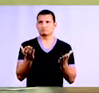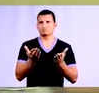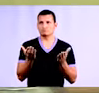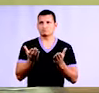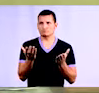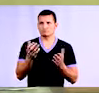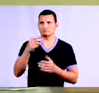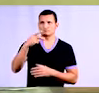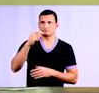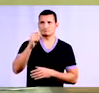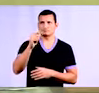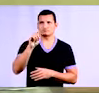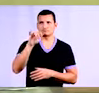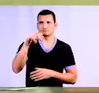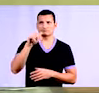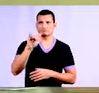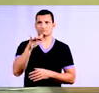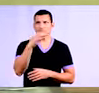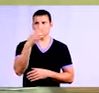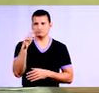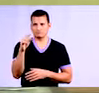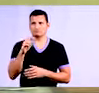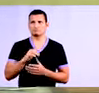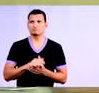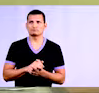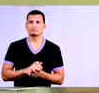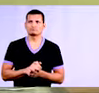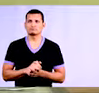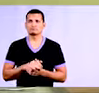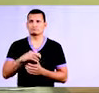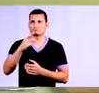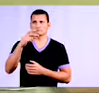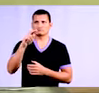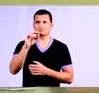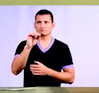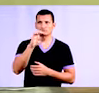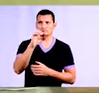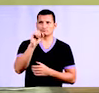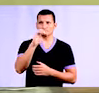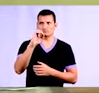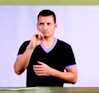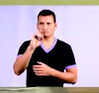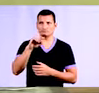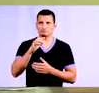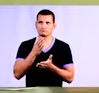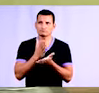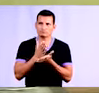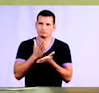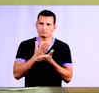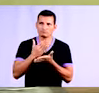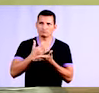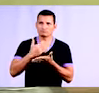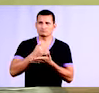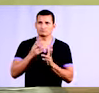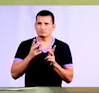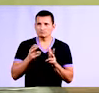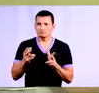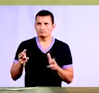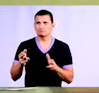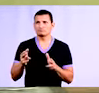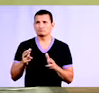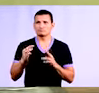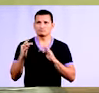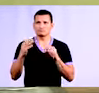a paginação. A paginação, o processo é quebrado em tamanhos iguais.